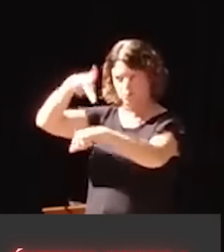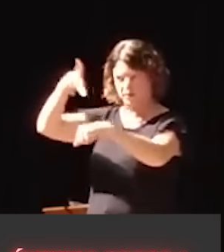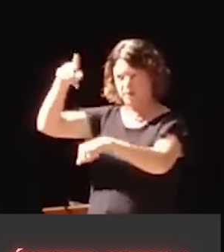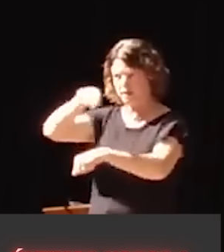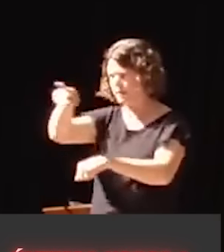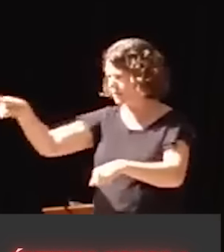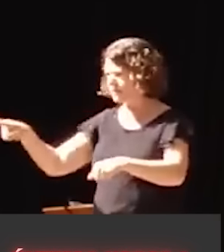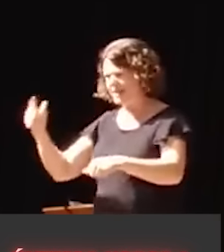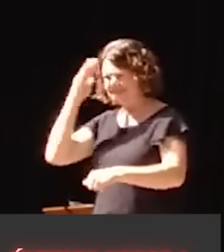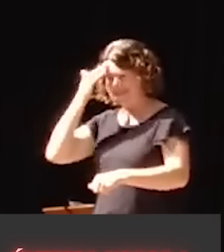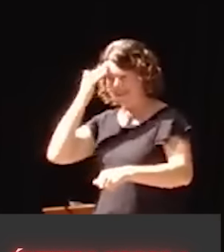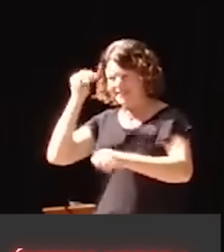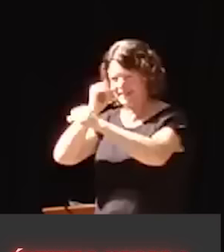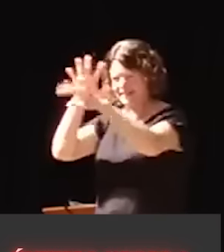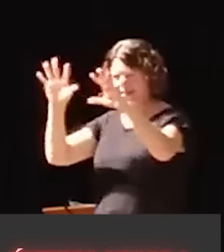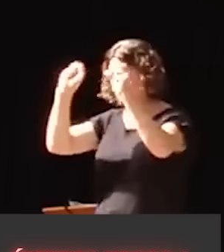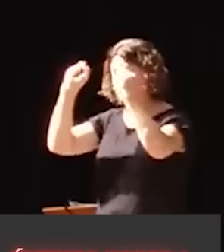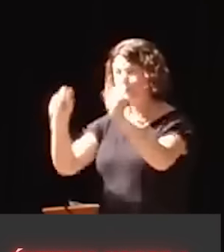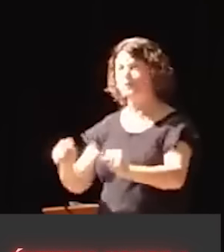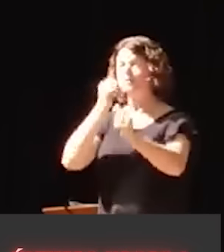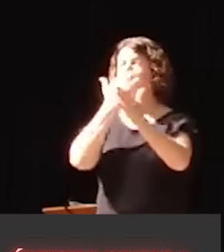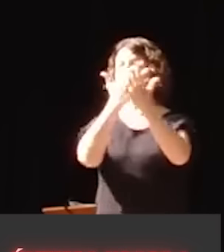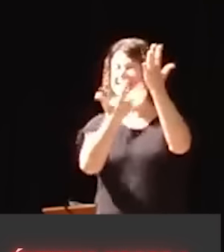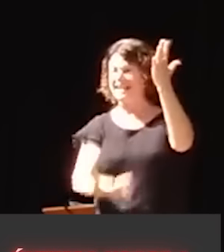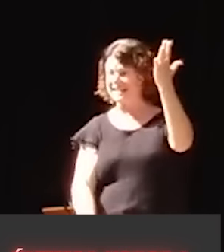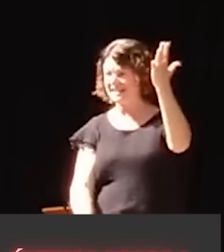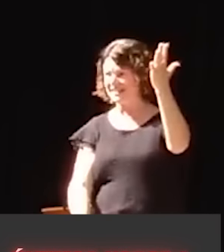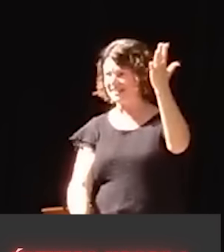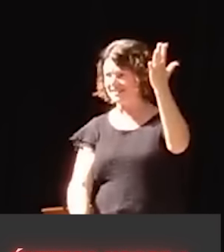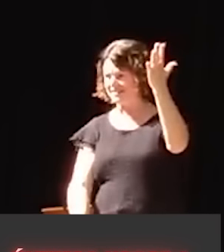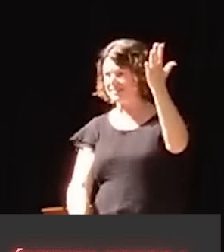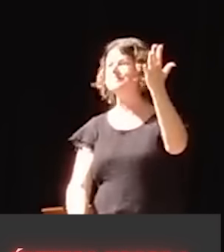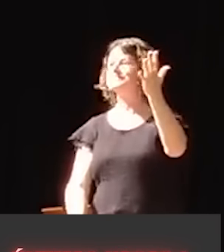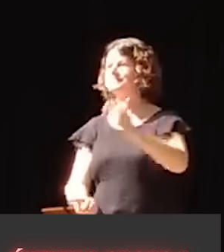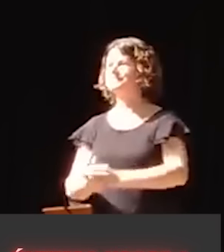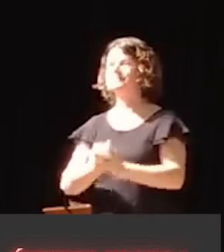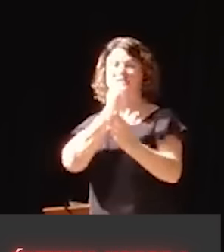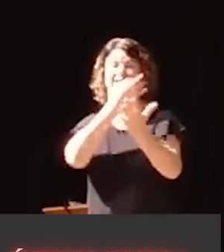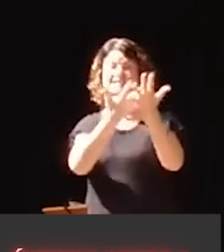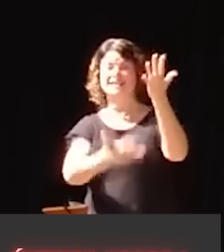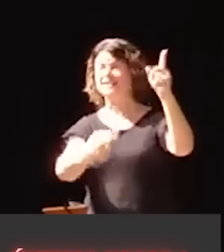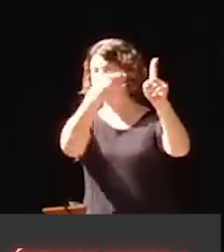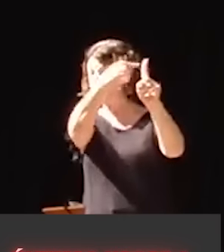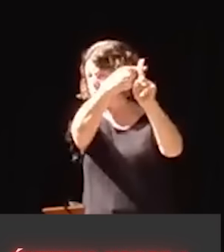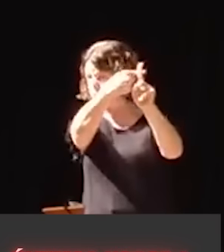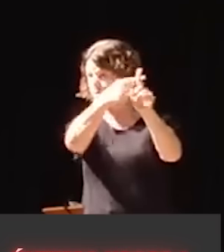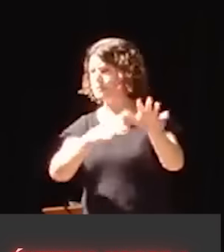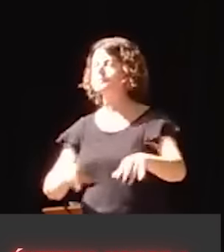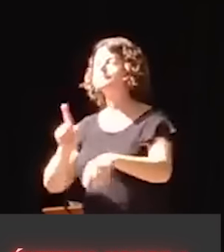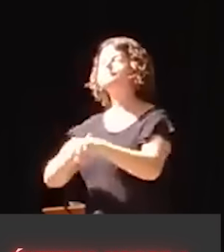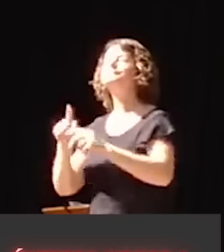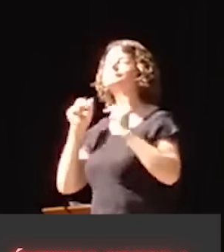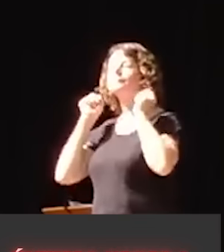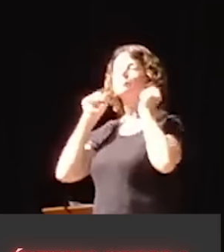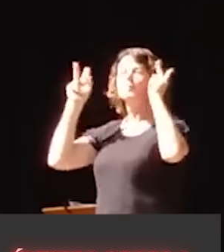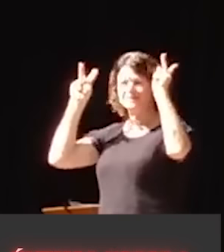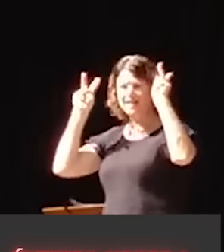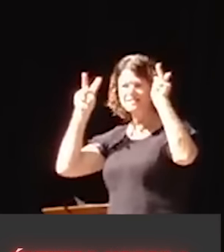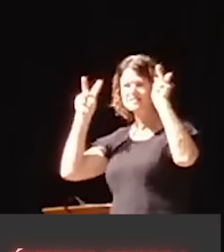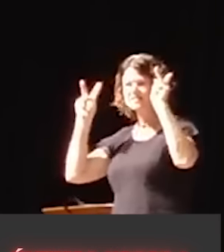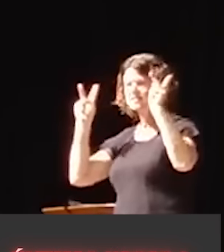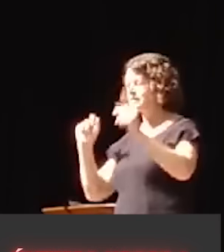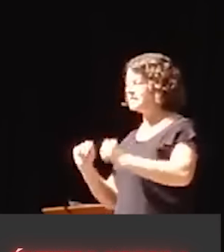vai entender isso quando Moisés tá libertando o povo do cativo sabe o que que o inimigo